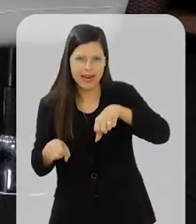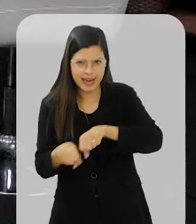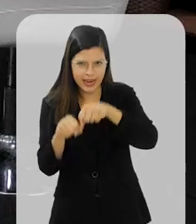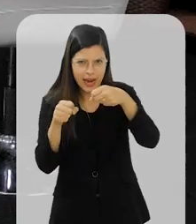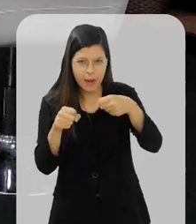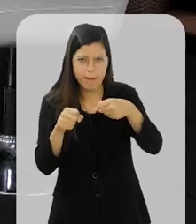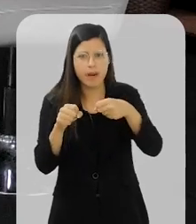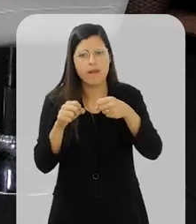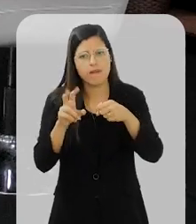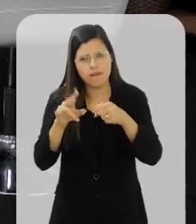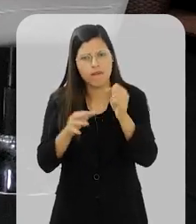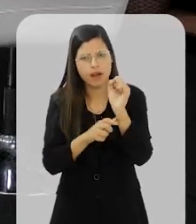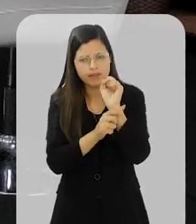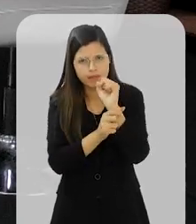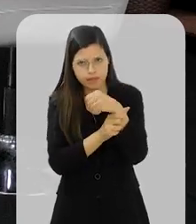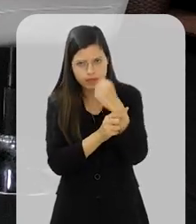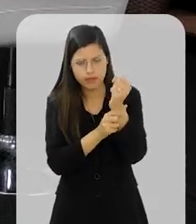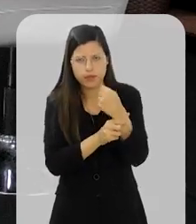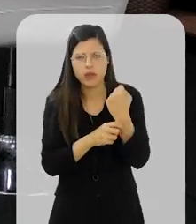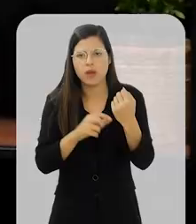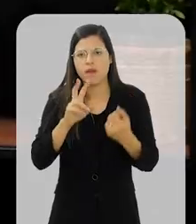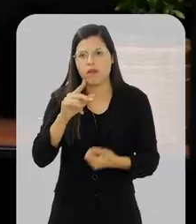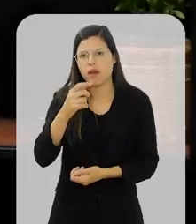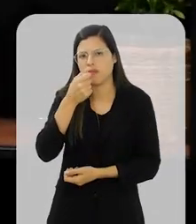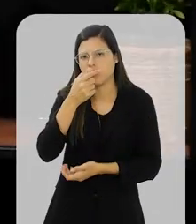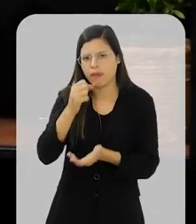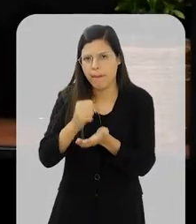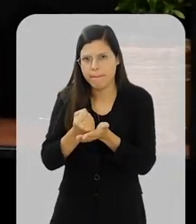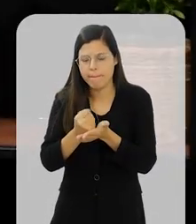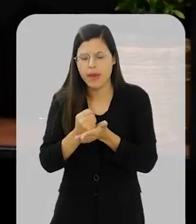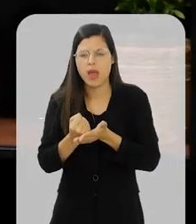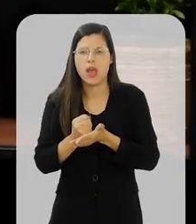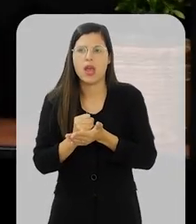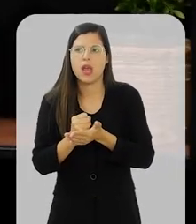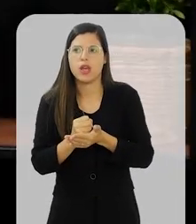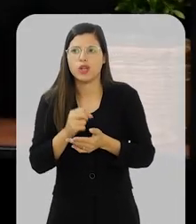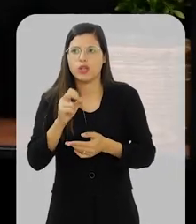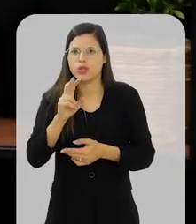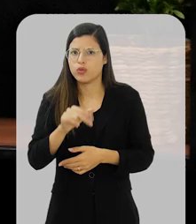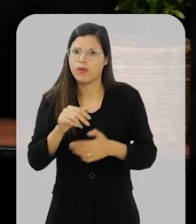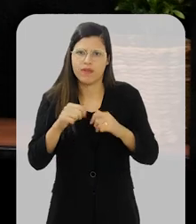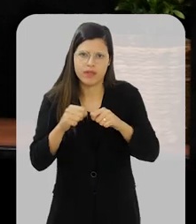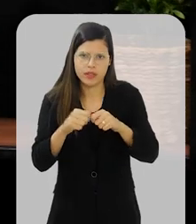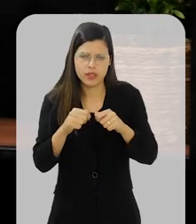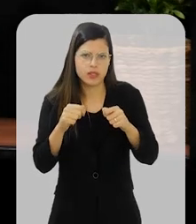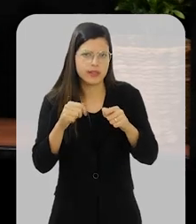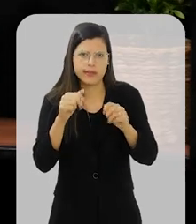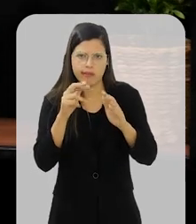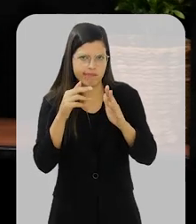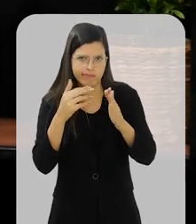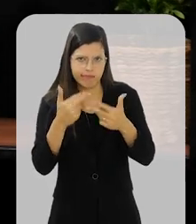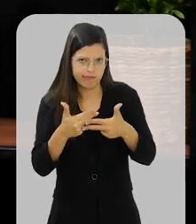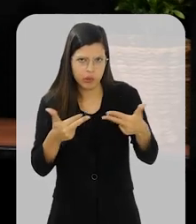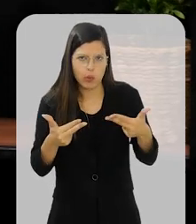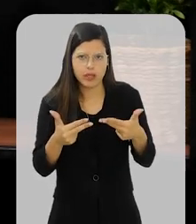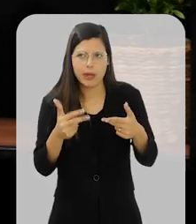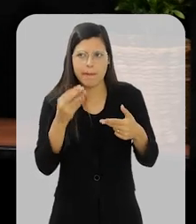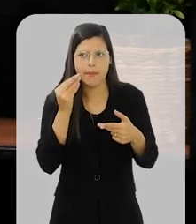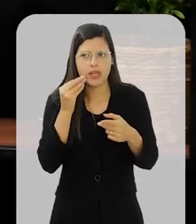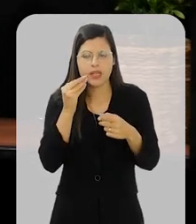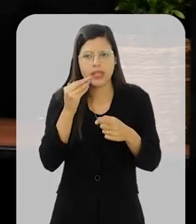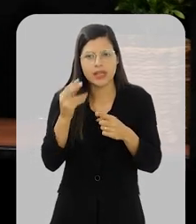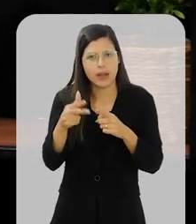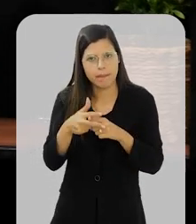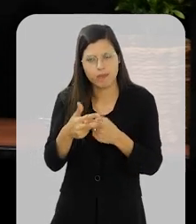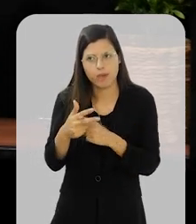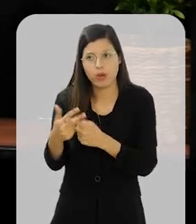vai ao ortopedista, vai tomar um anti-inflamatório, vai fazer uso de, né, vai engessar, vai fazer o que for preciso. Então, acho que primeiro a gente tem